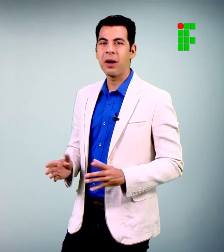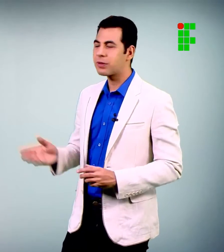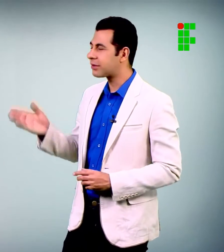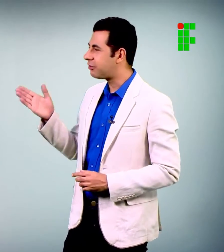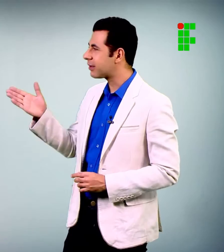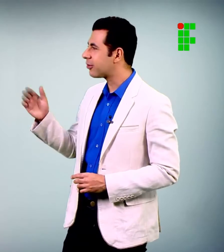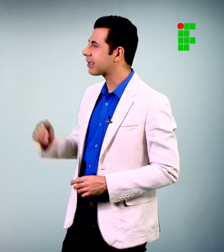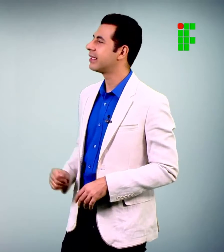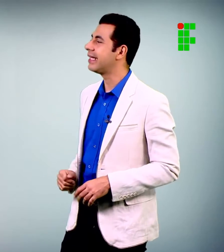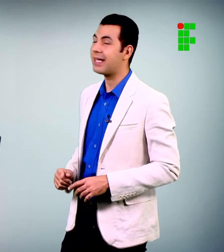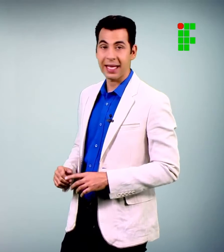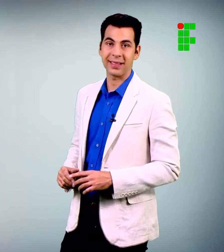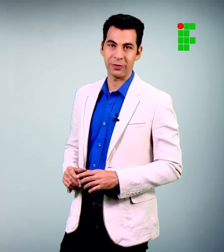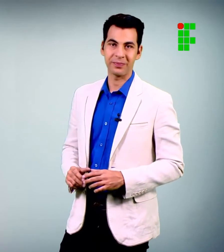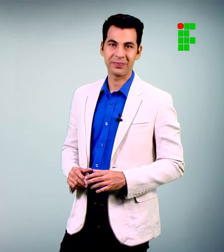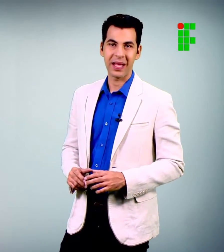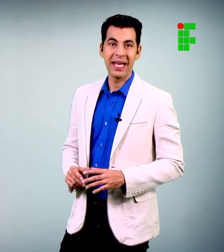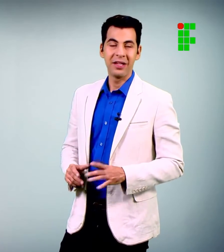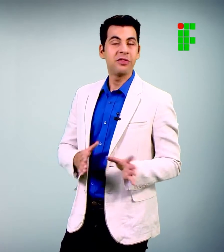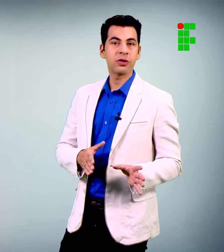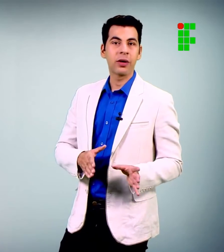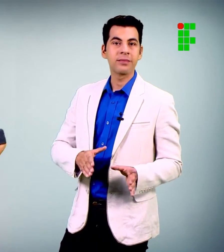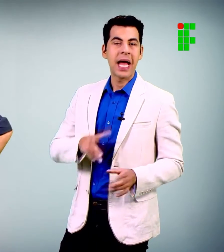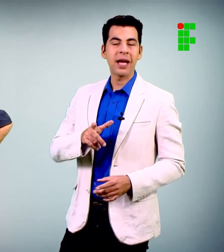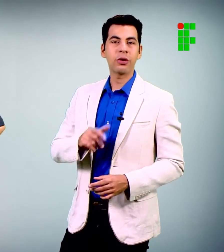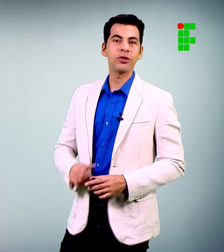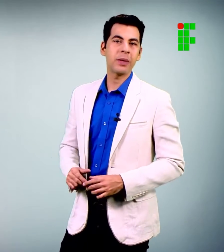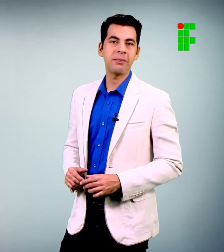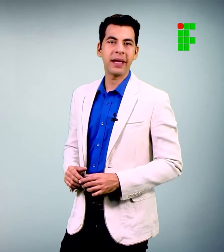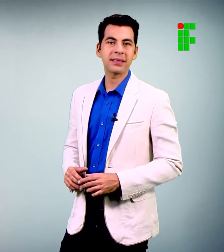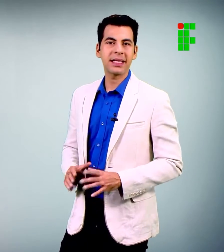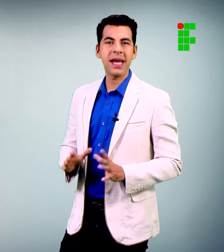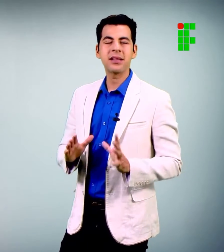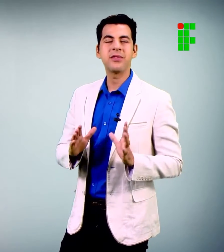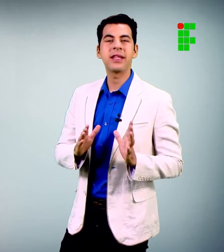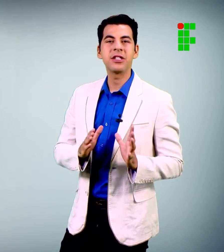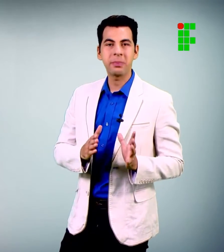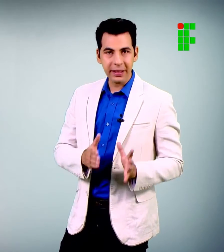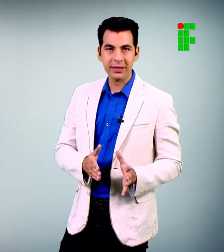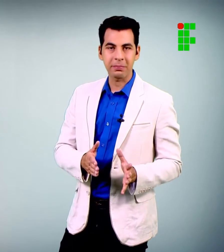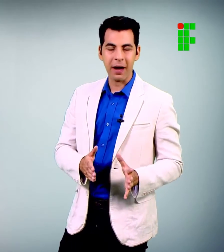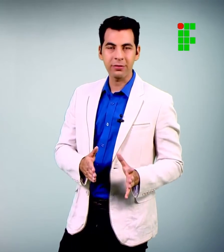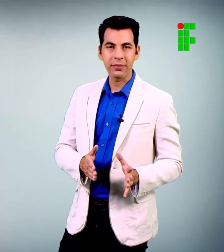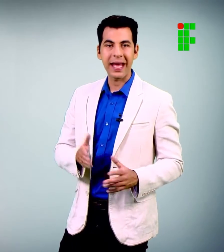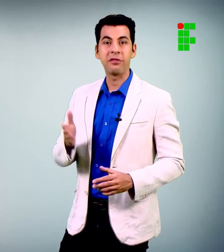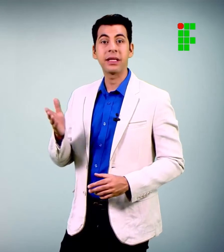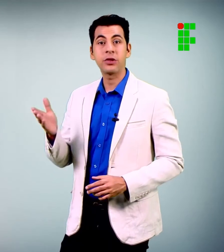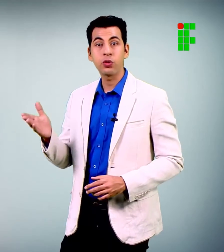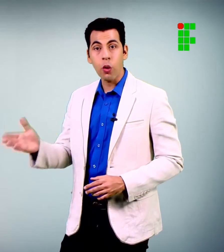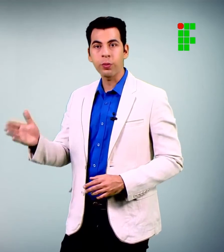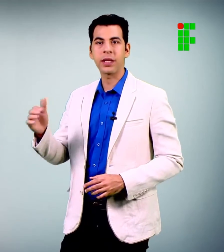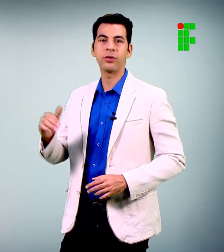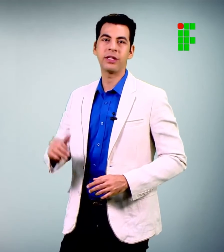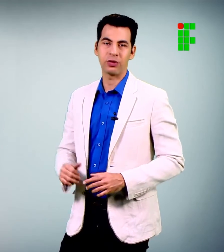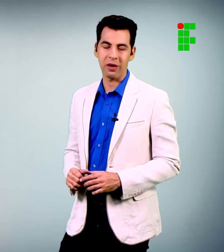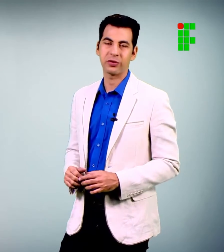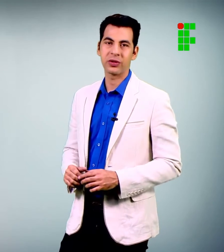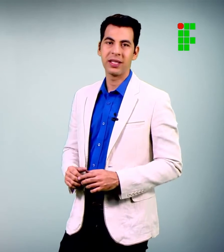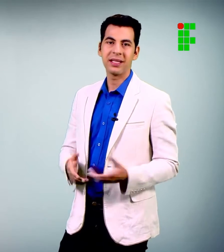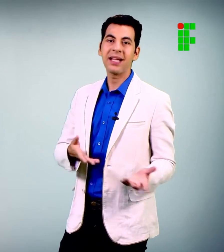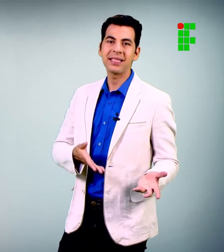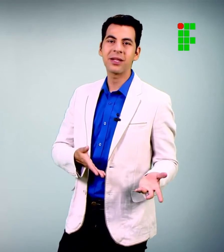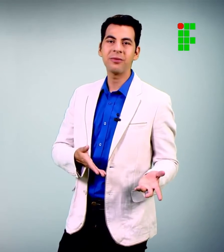Os irmãos Vitor e Lázaro. Vitor é dono de uma empresa que a atividade principal é a venda de computadores